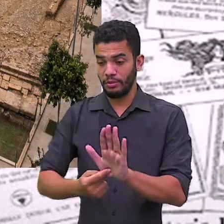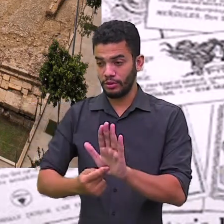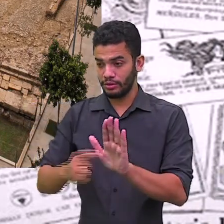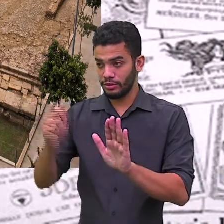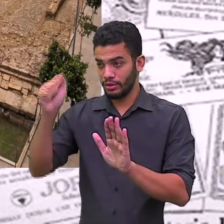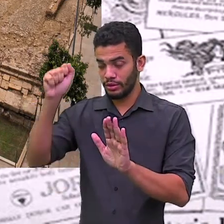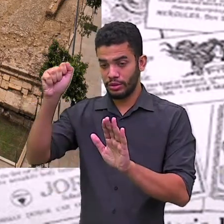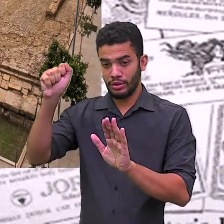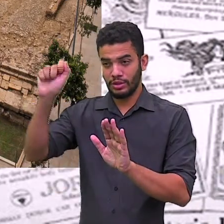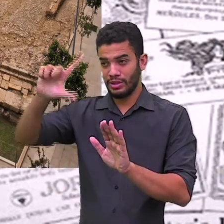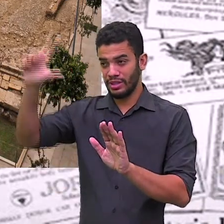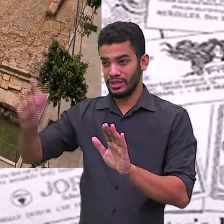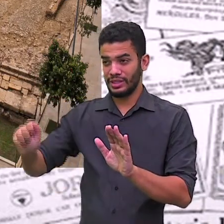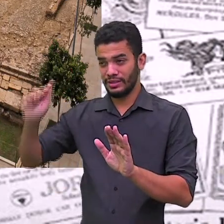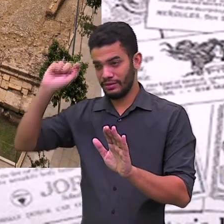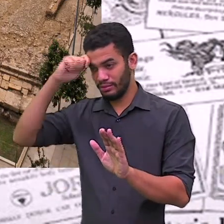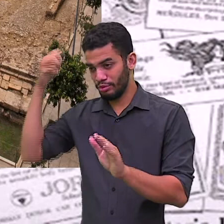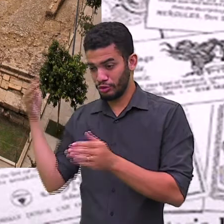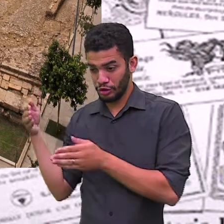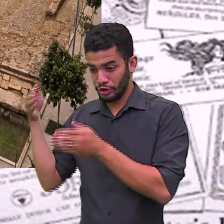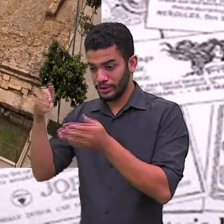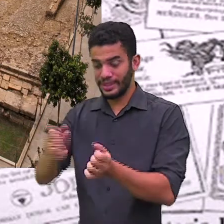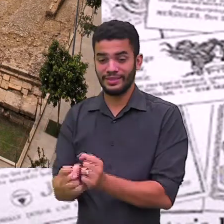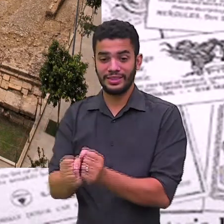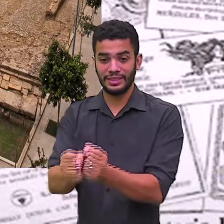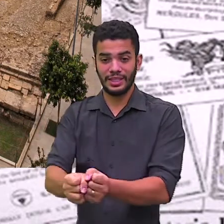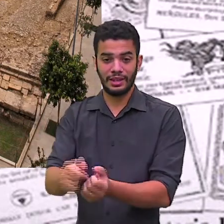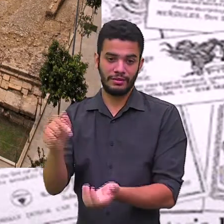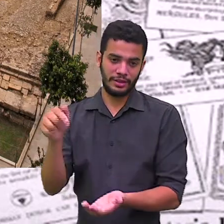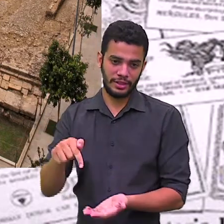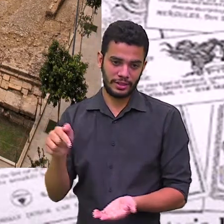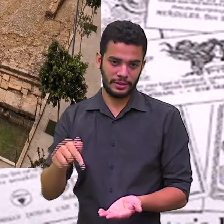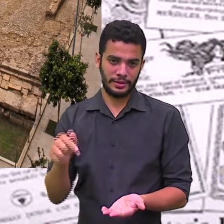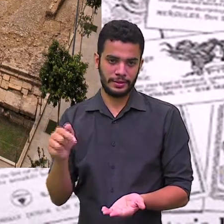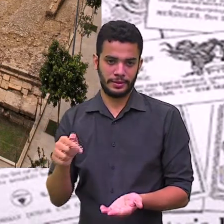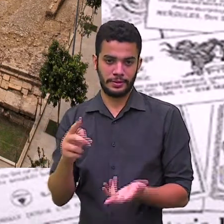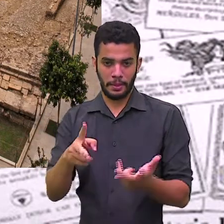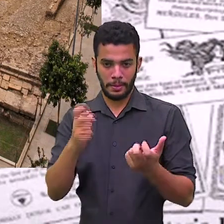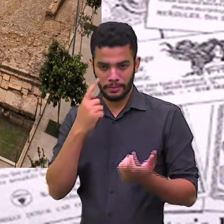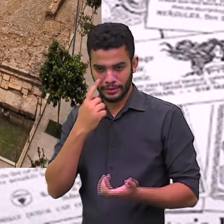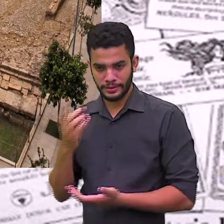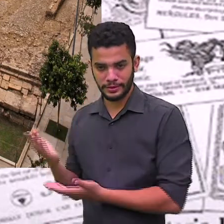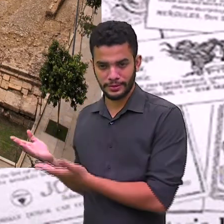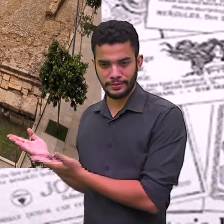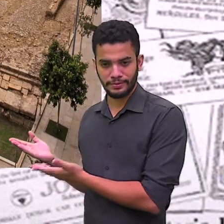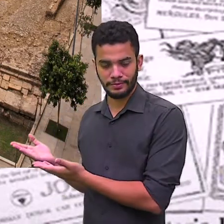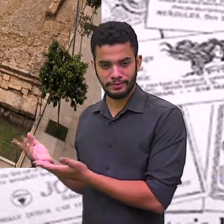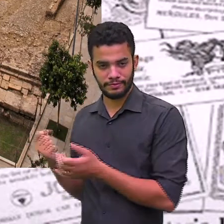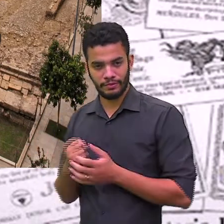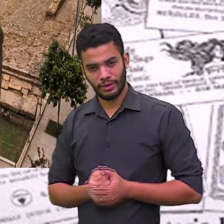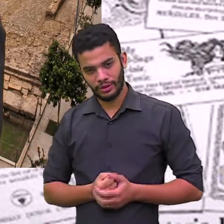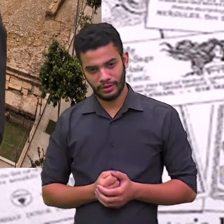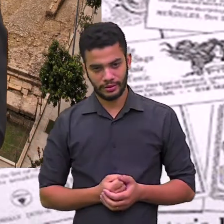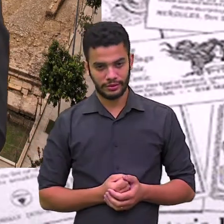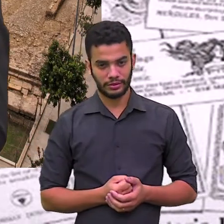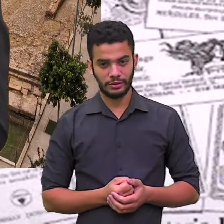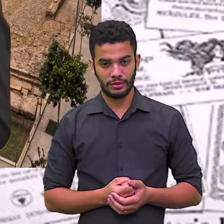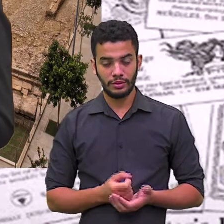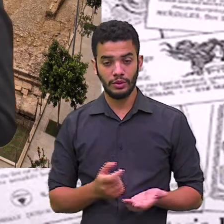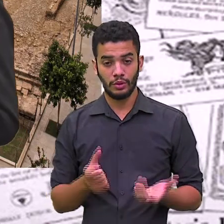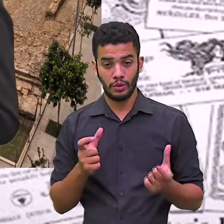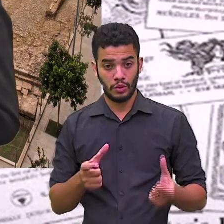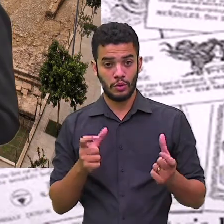africanos escravizados na América. E este vale, esse cais do Valongo, ele